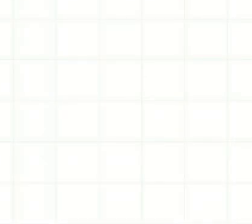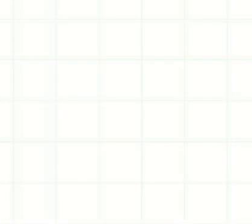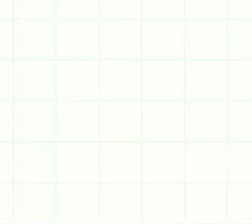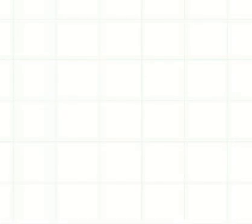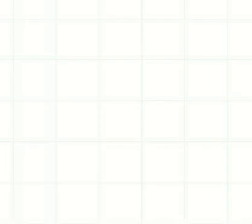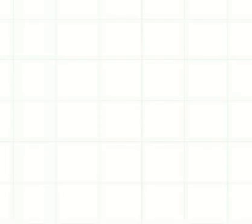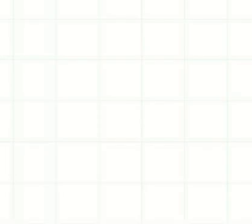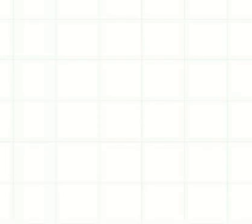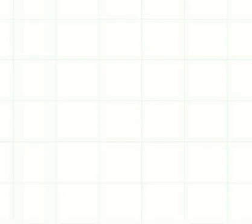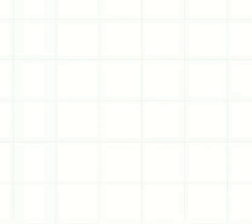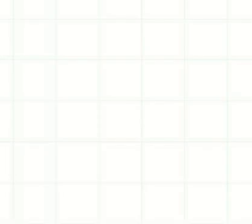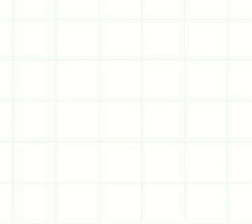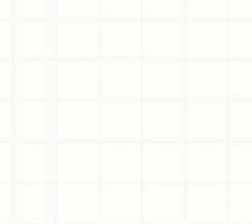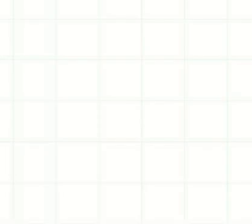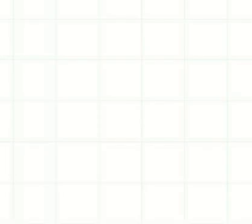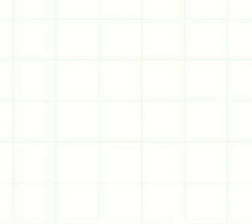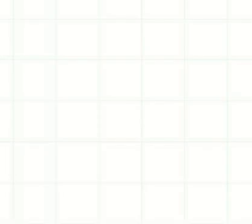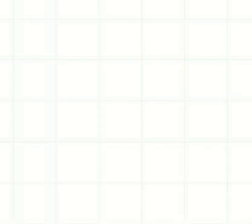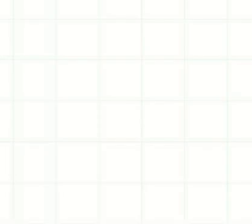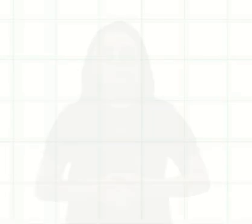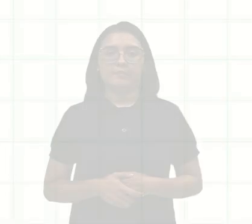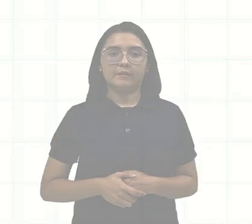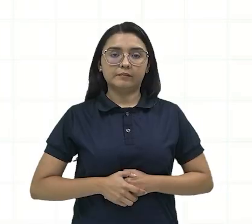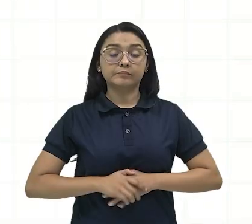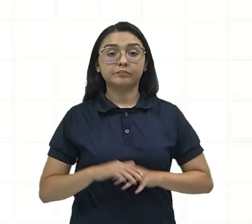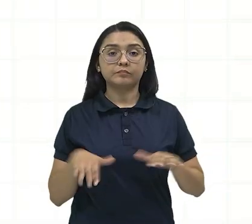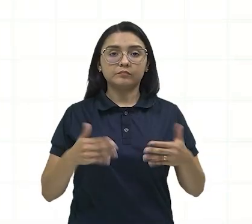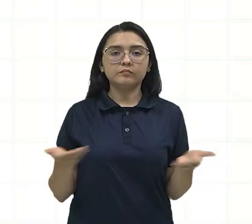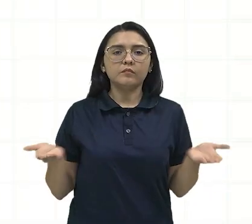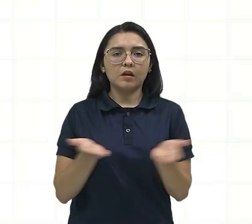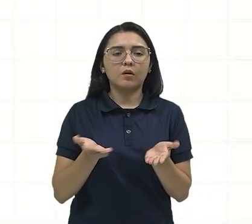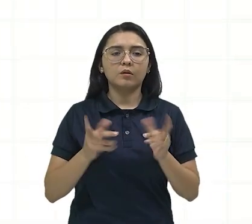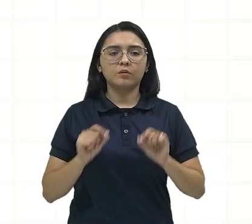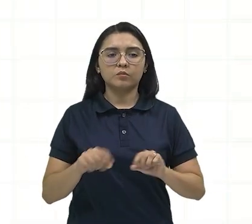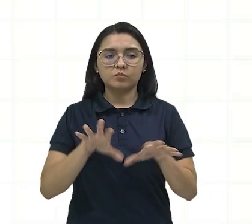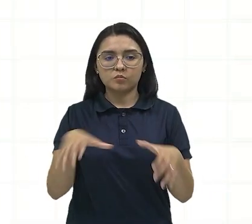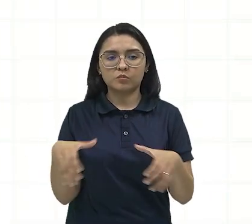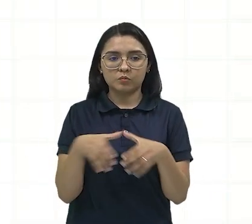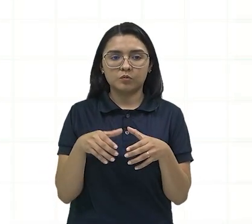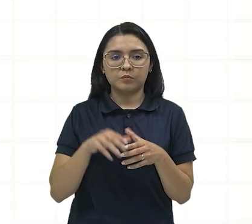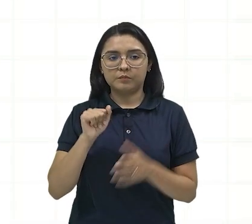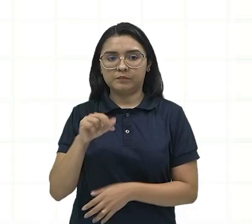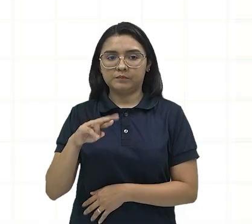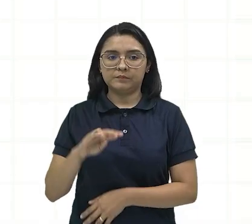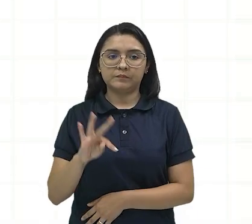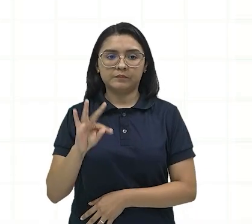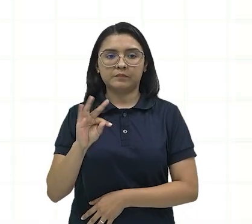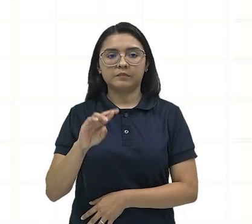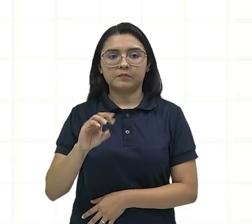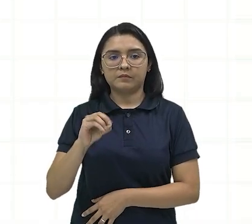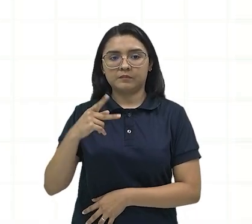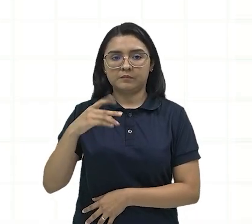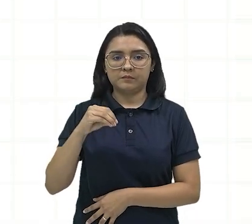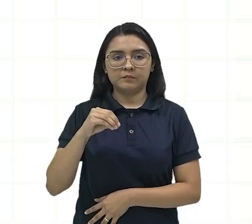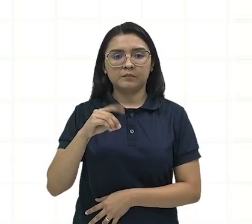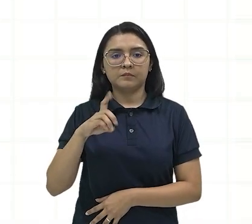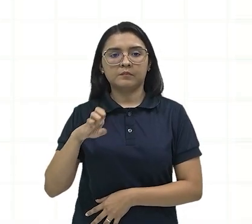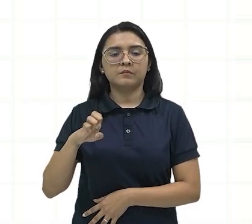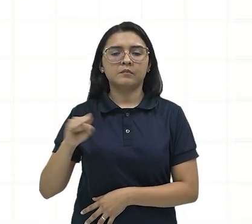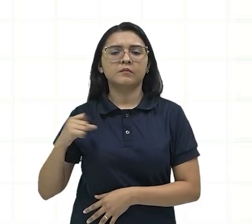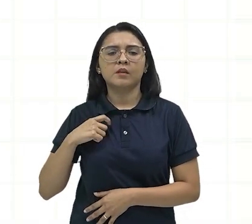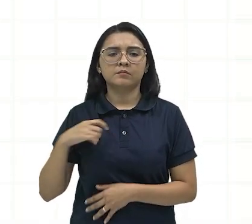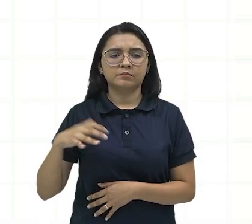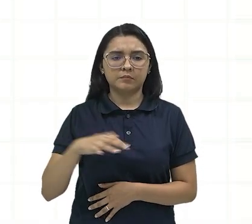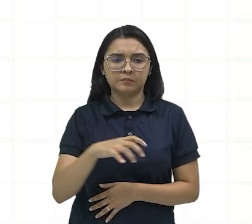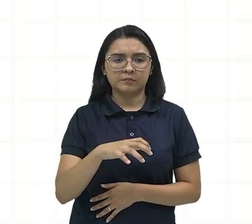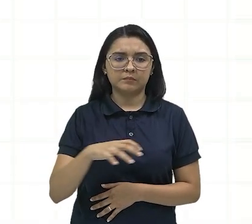os artrópodes. Os artrópodes, eles já possuem o corpo com partes articuladas, né,